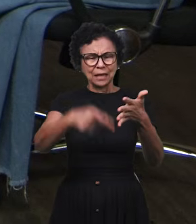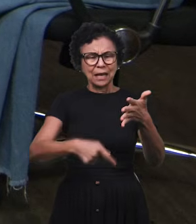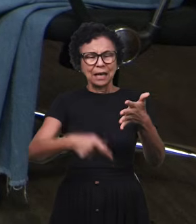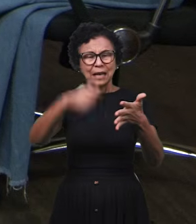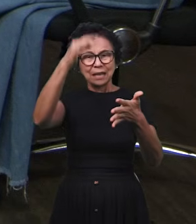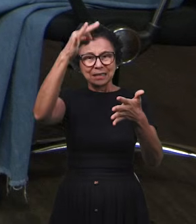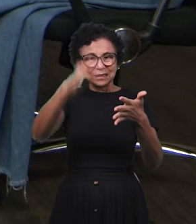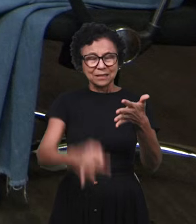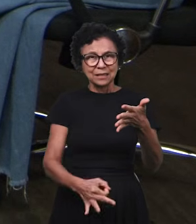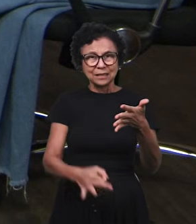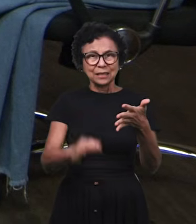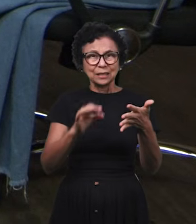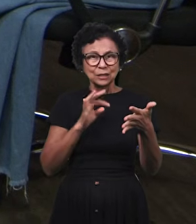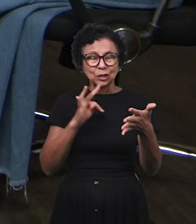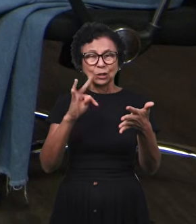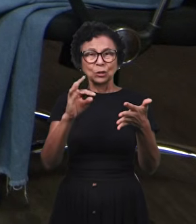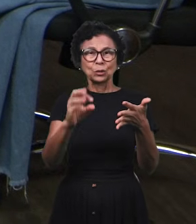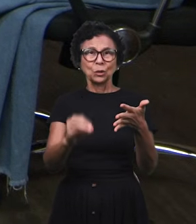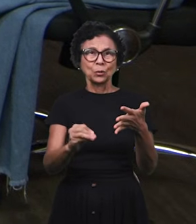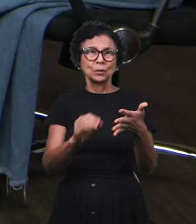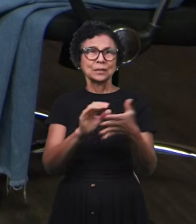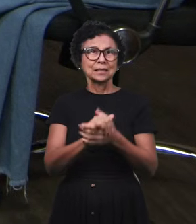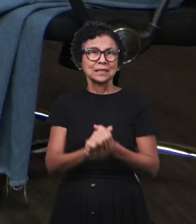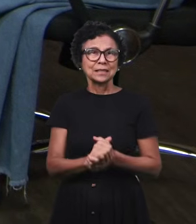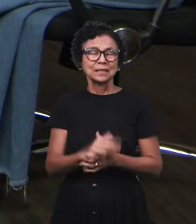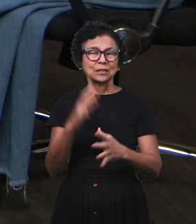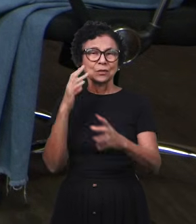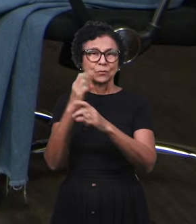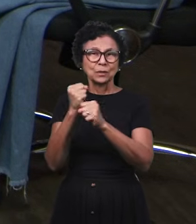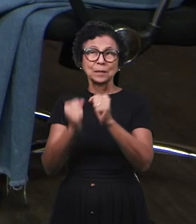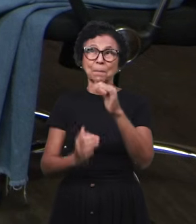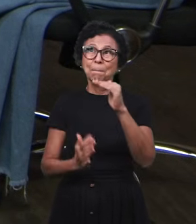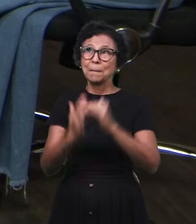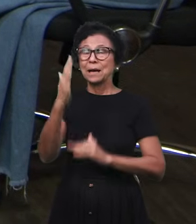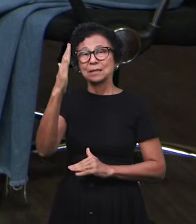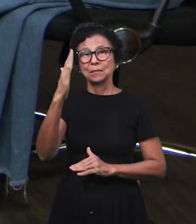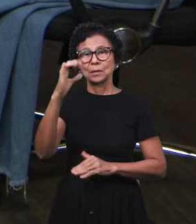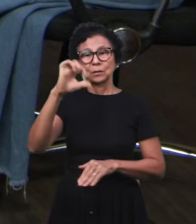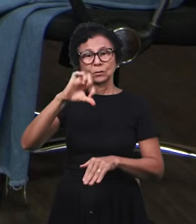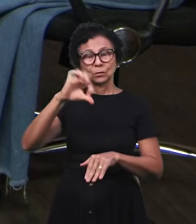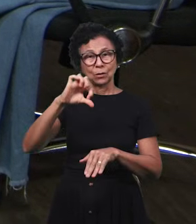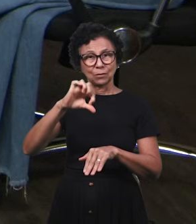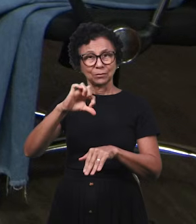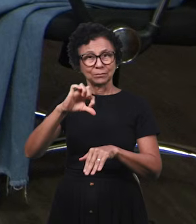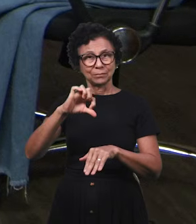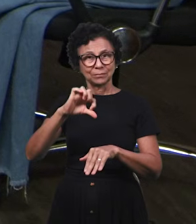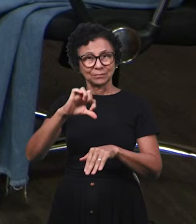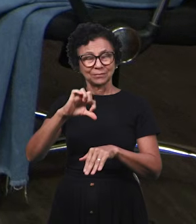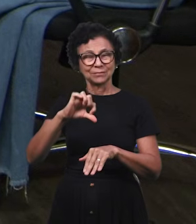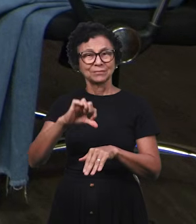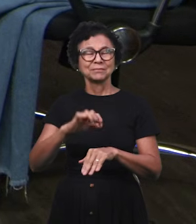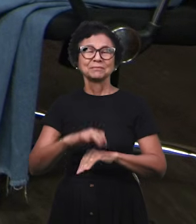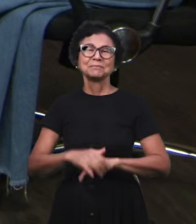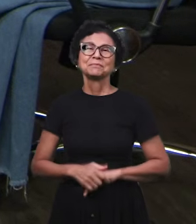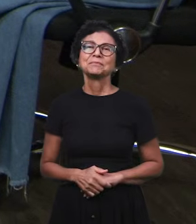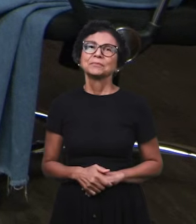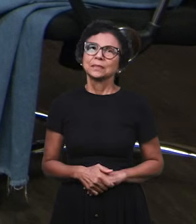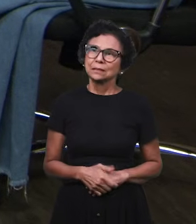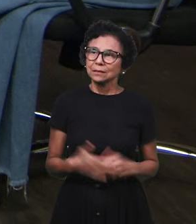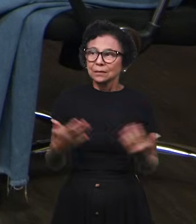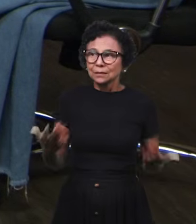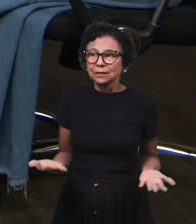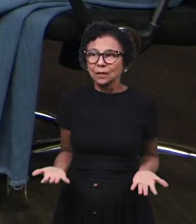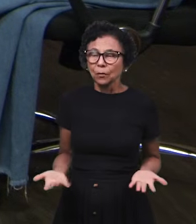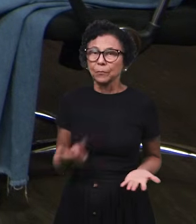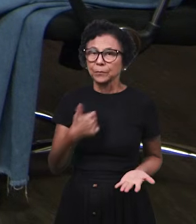no 9º período. Então, assim, tá vendo o que é possível? Uma pessoa que trabalhava muito, gente. Eu saía da faculdade,